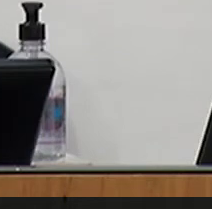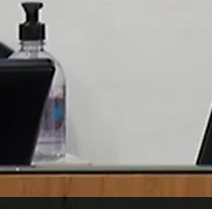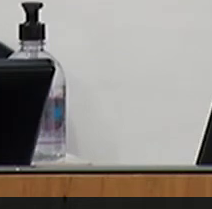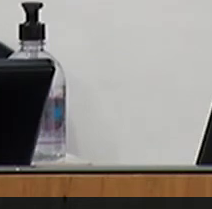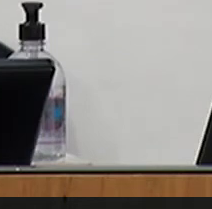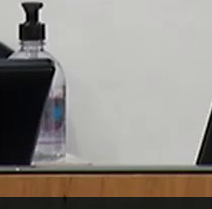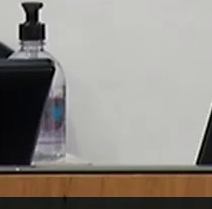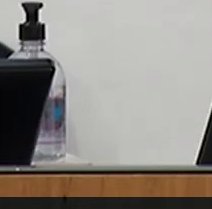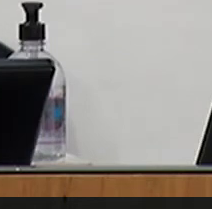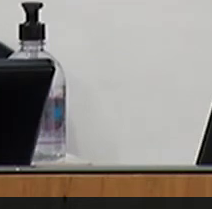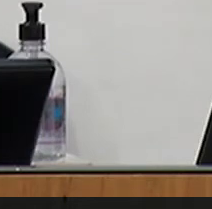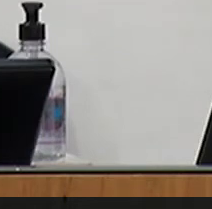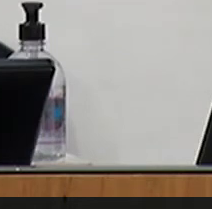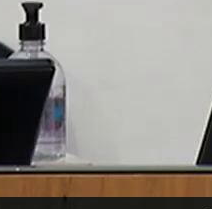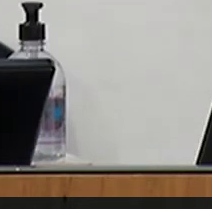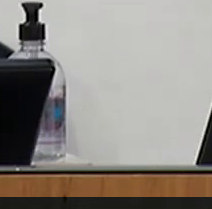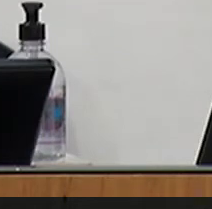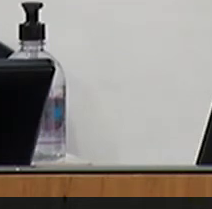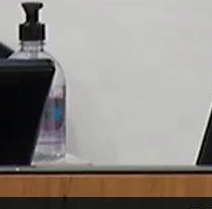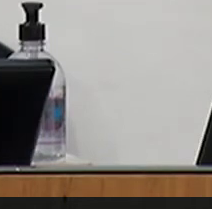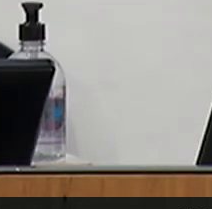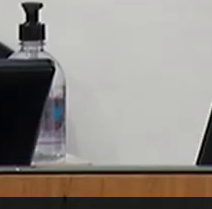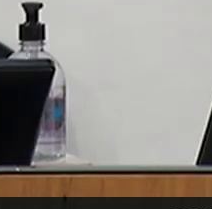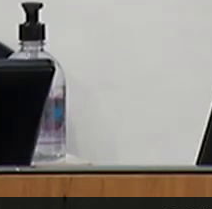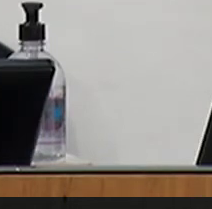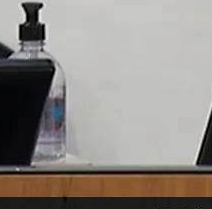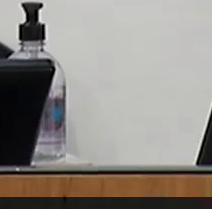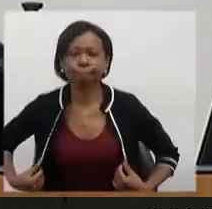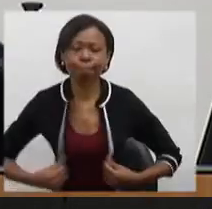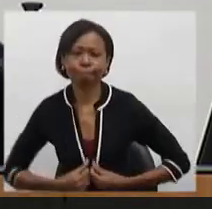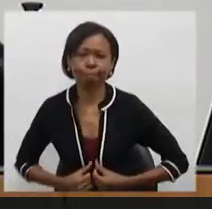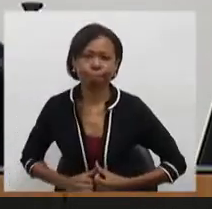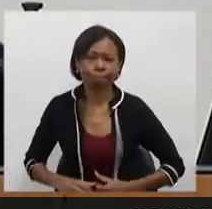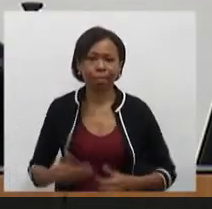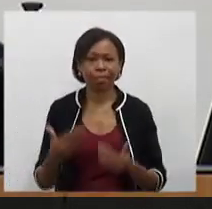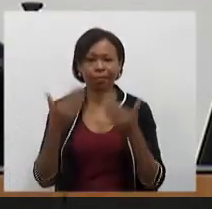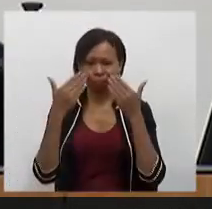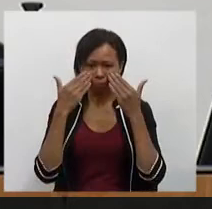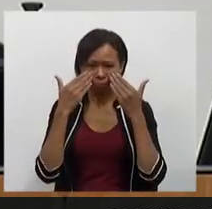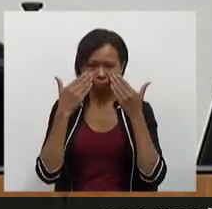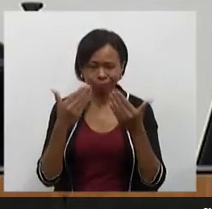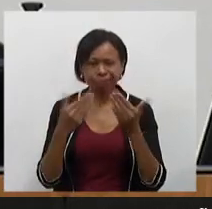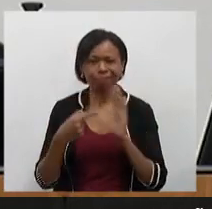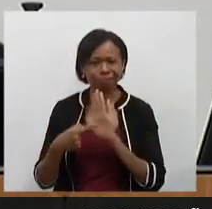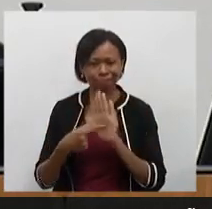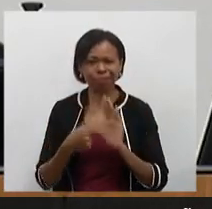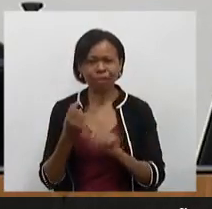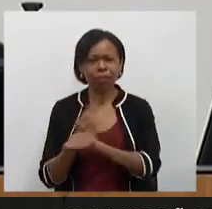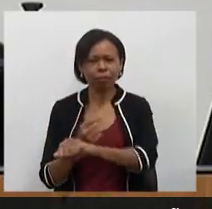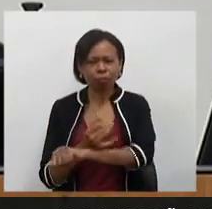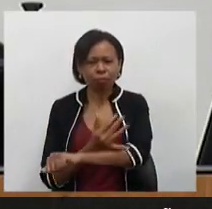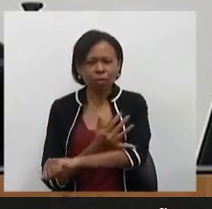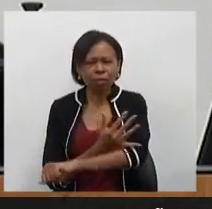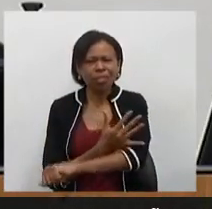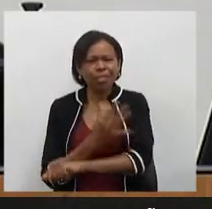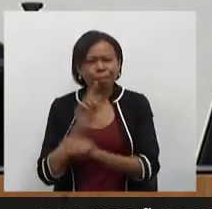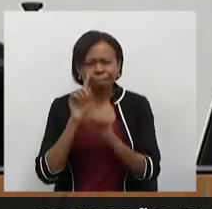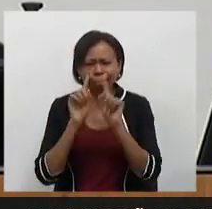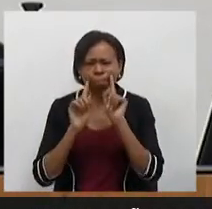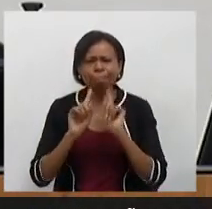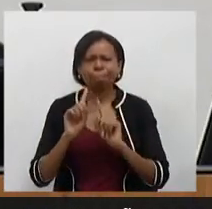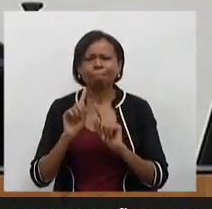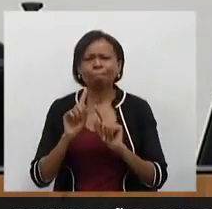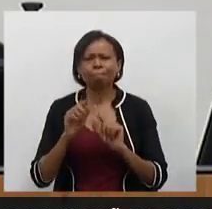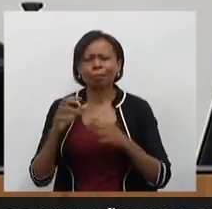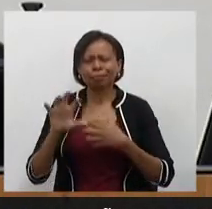sensibilidade demonstrada de ficar até o final, né, durante quase 4 horas conosco e se sensibilizar com a dor